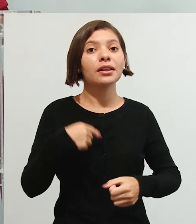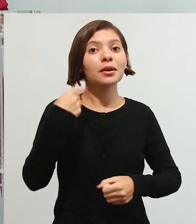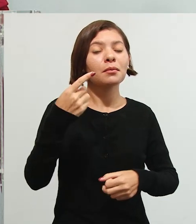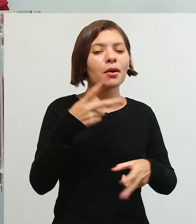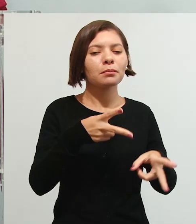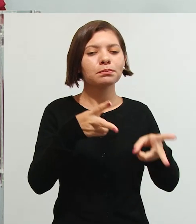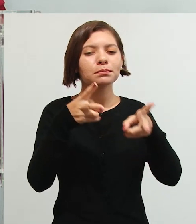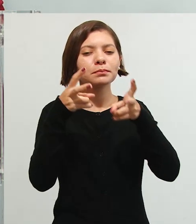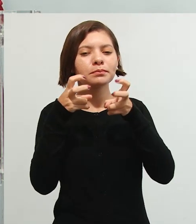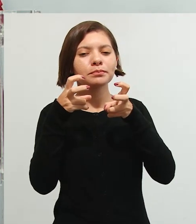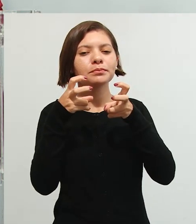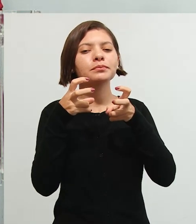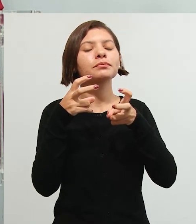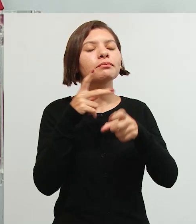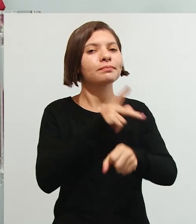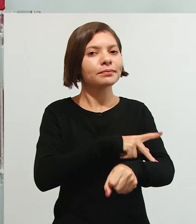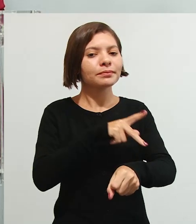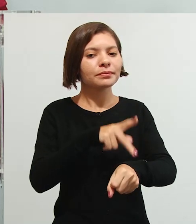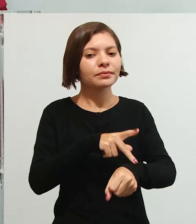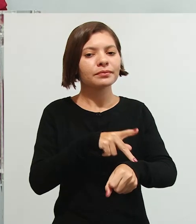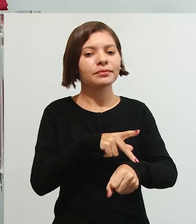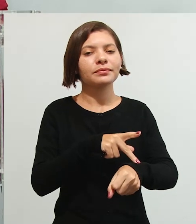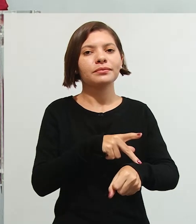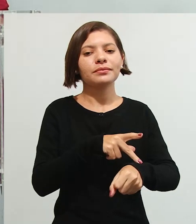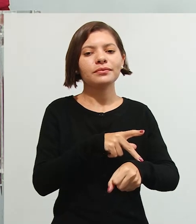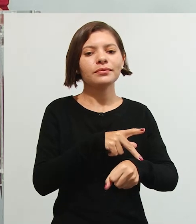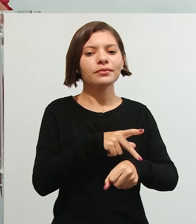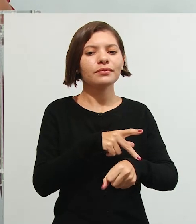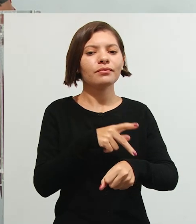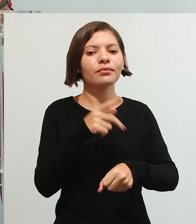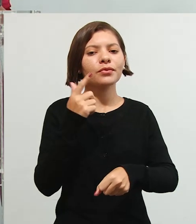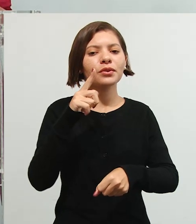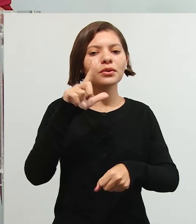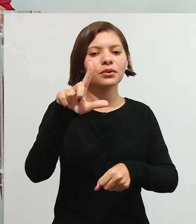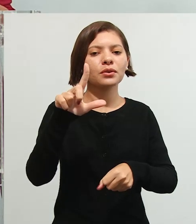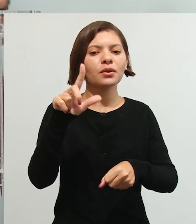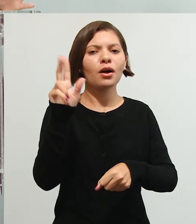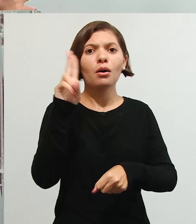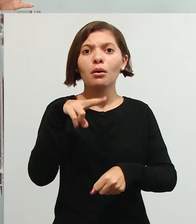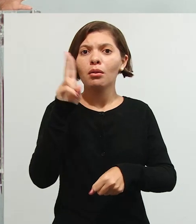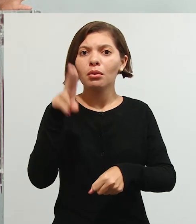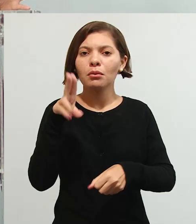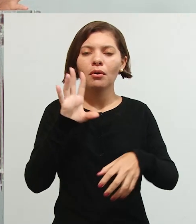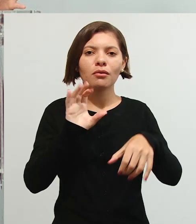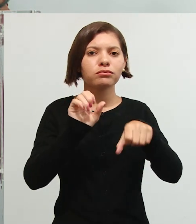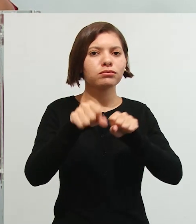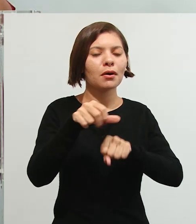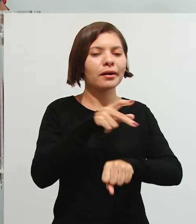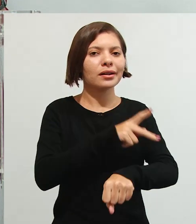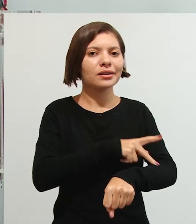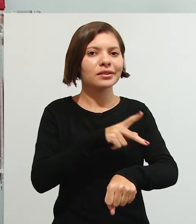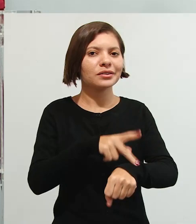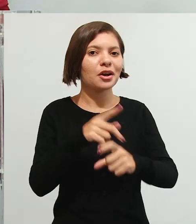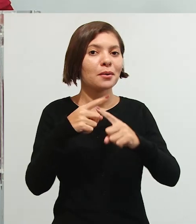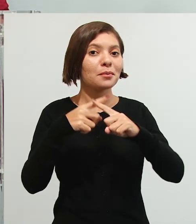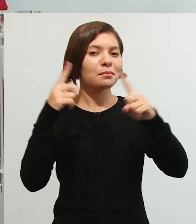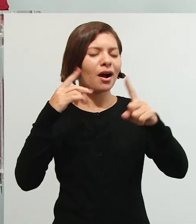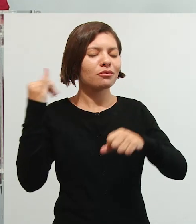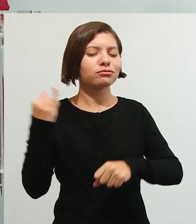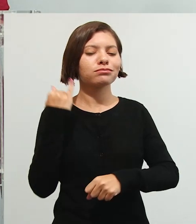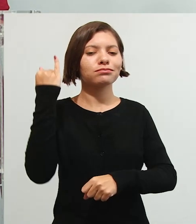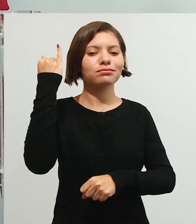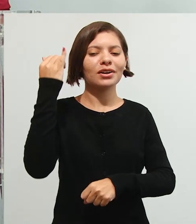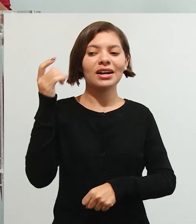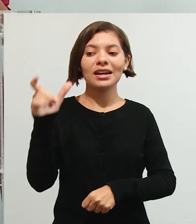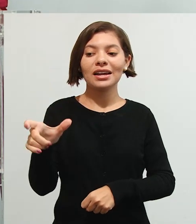repente, perceberam a importância da pedagogia, e de outros também que nunca fizeram pedagogia, mas são importantes